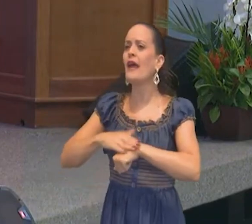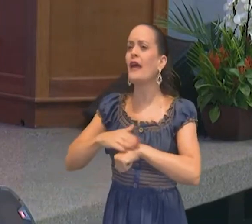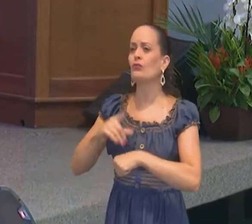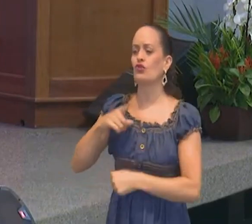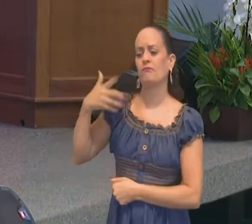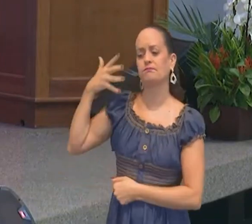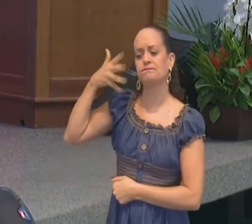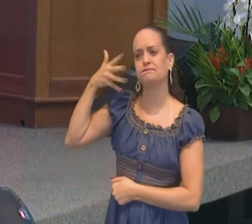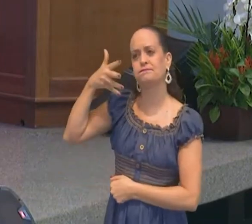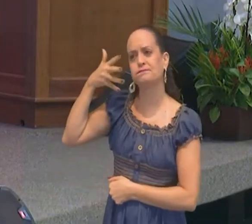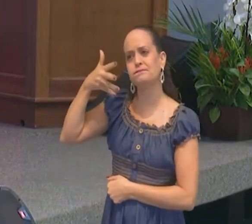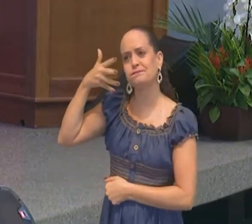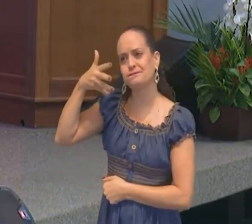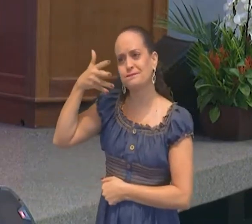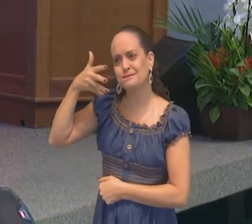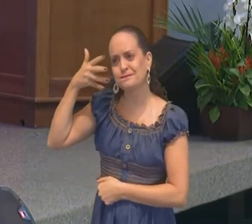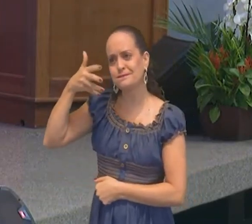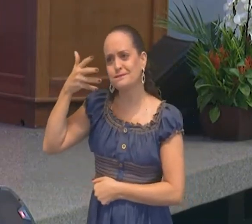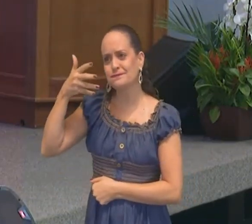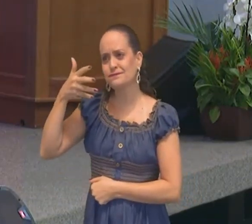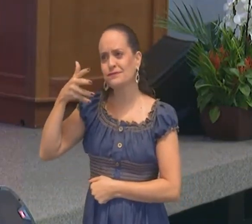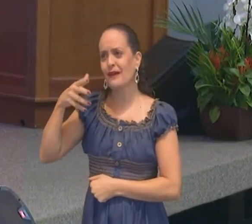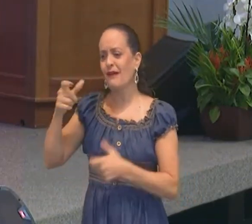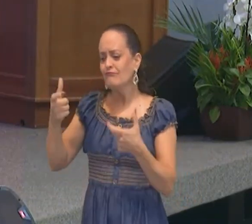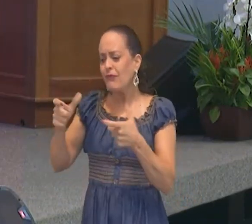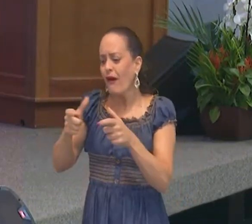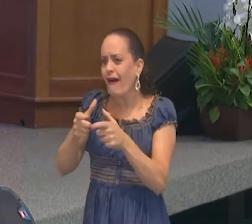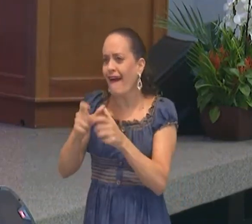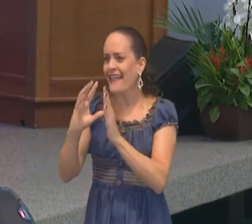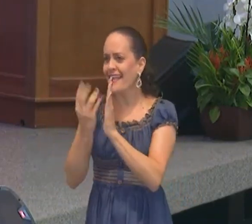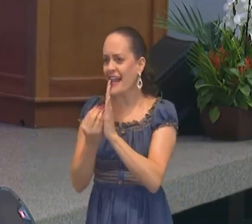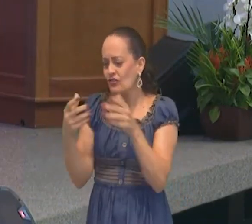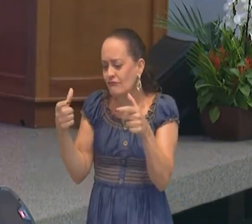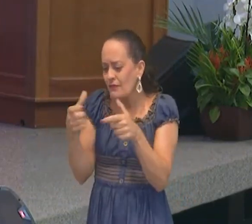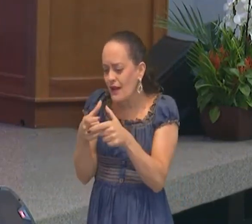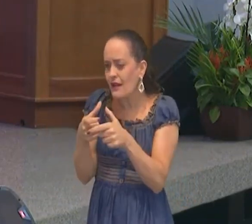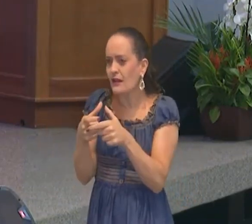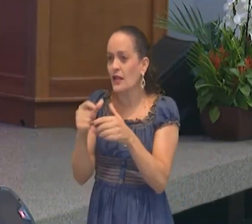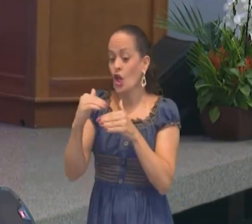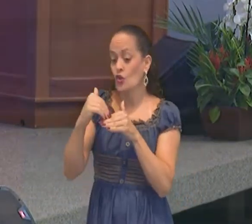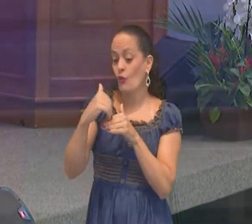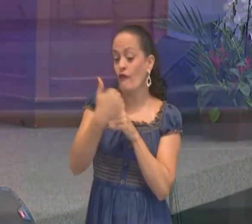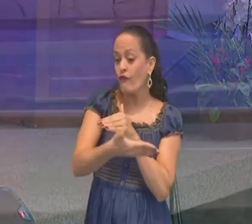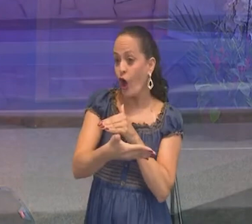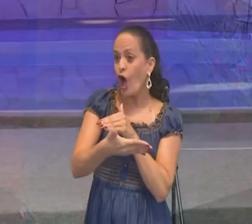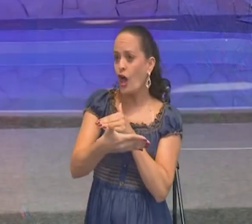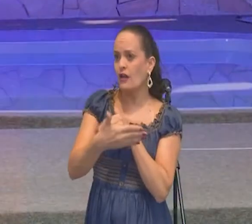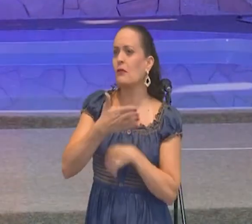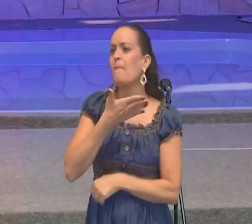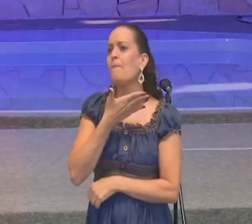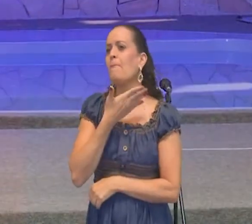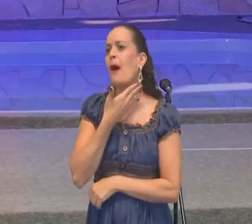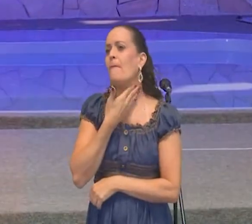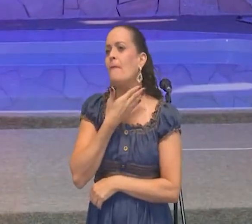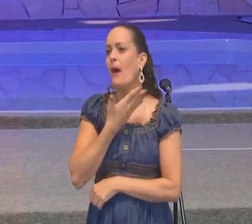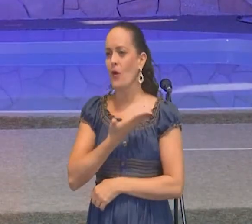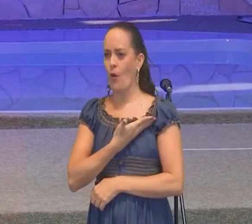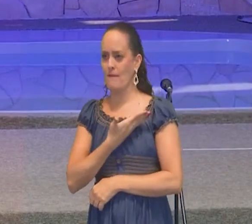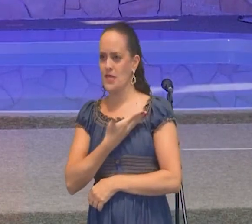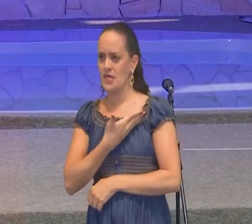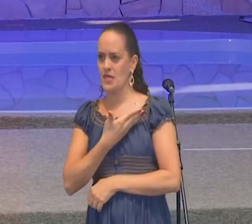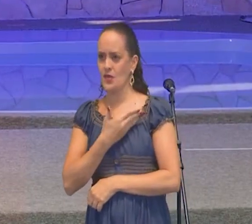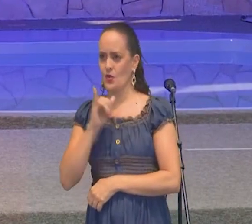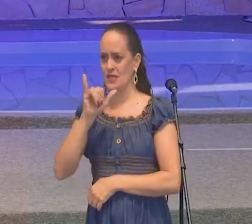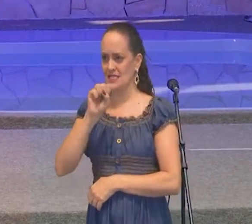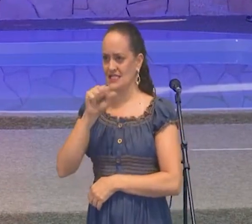igreja, pequenina igreja, a Igreja Batista da Fontinha, e ali fora eu estava batendo papo com o Isaac no momento da mensagem. Isaac,